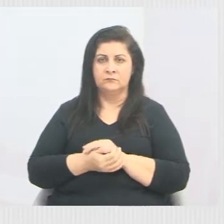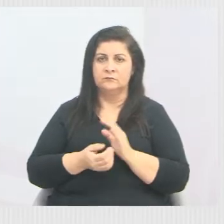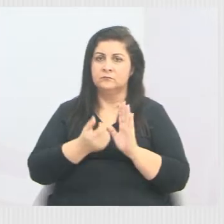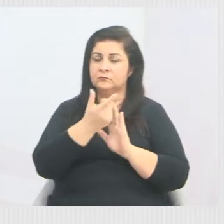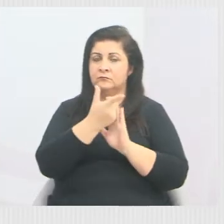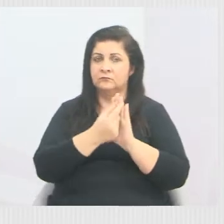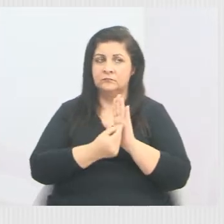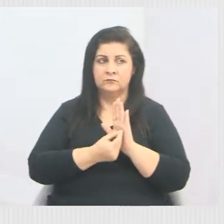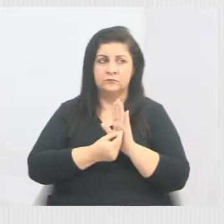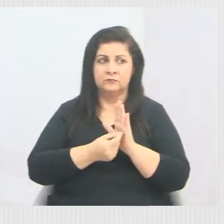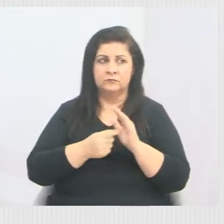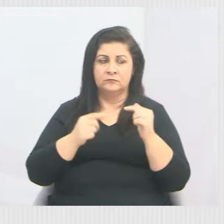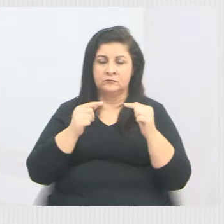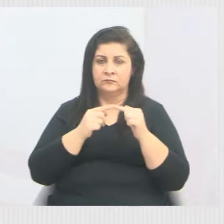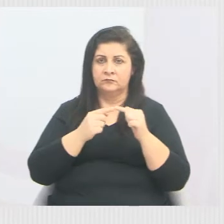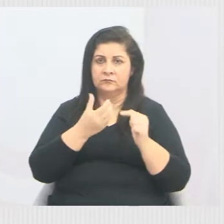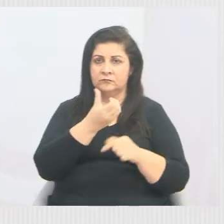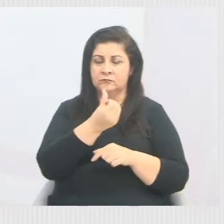orçada de